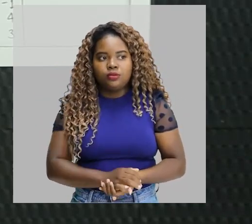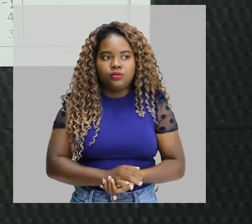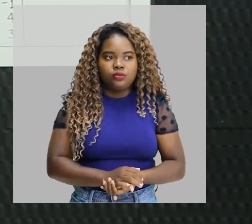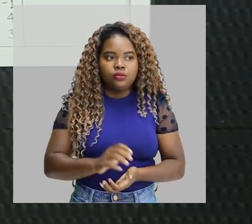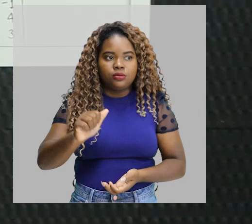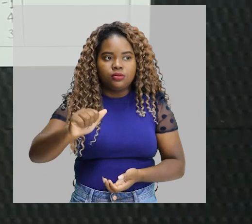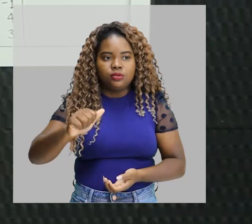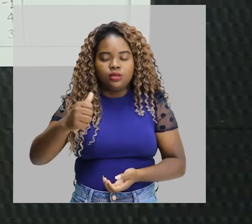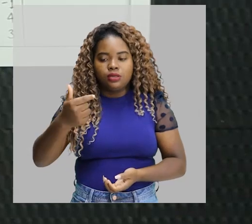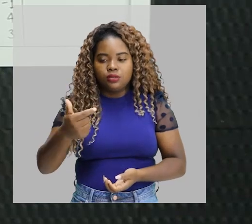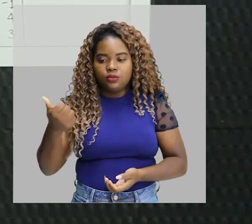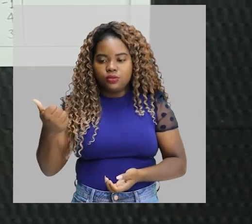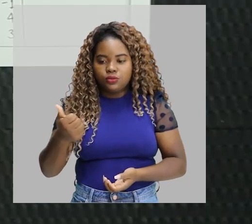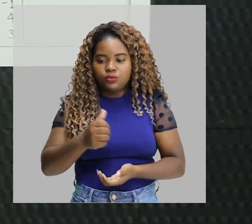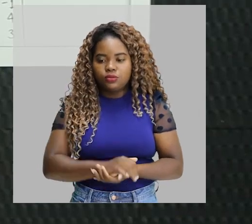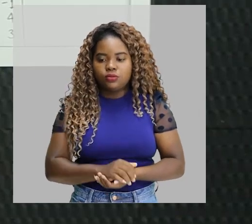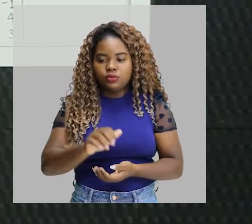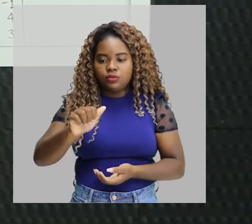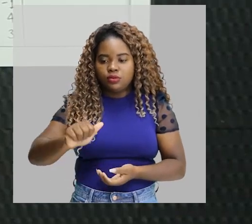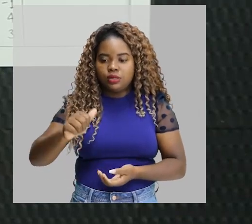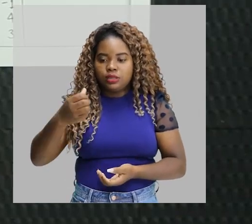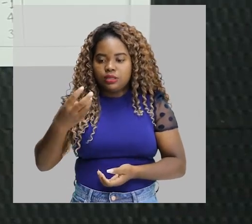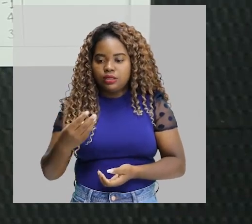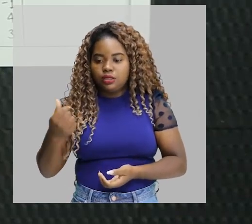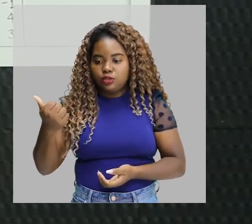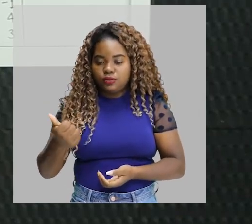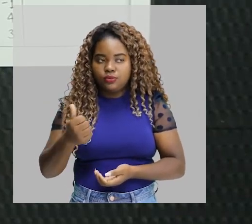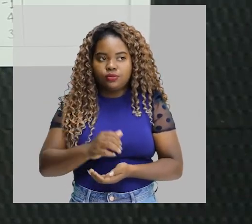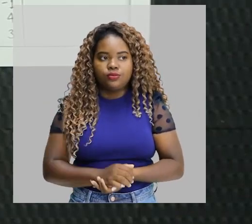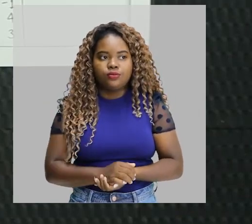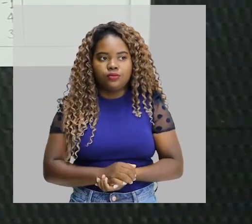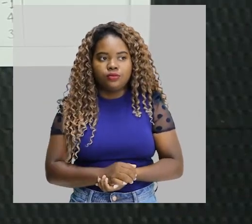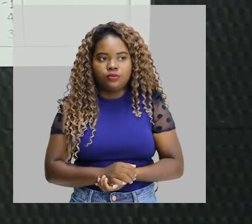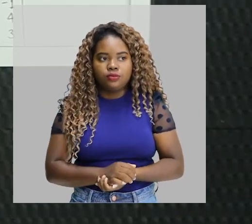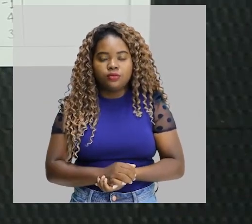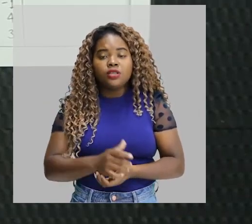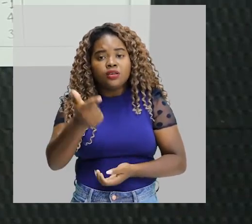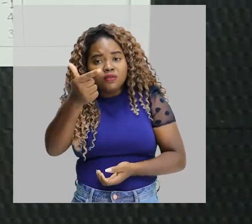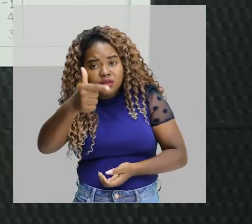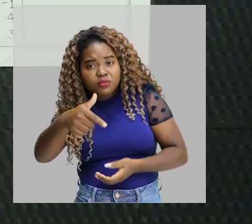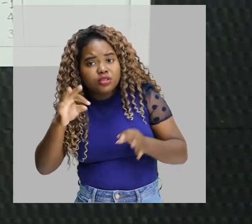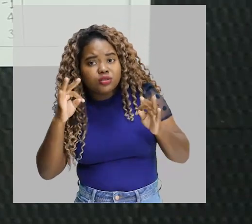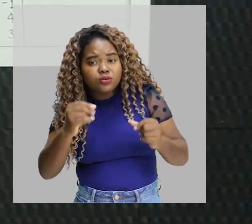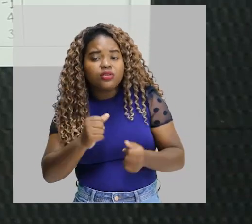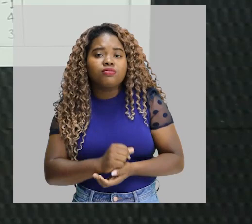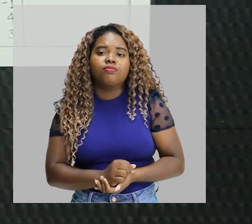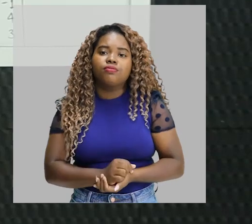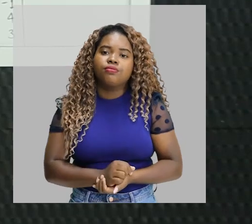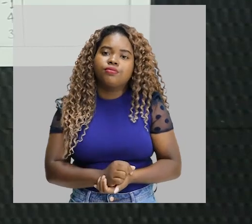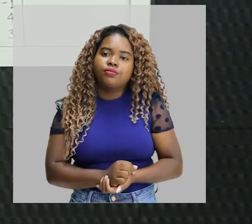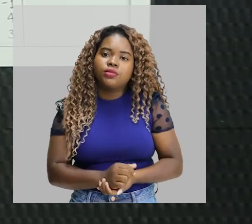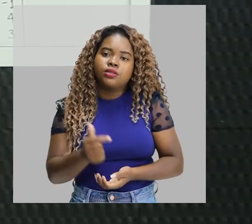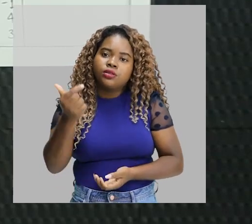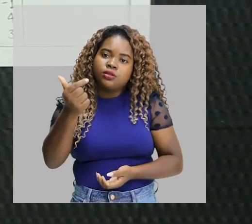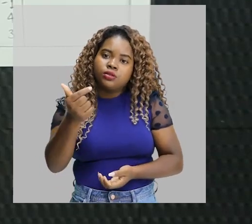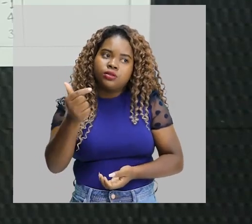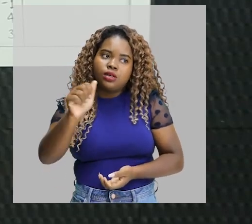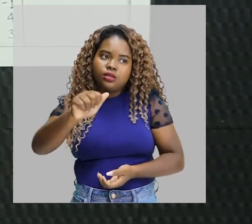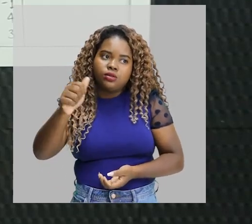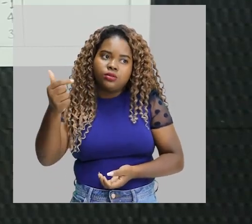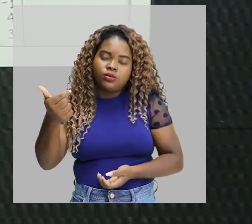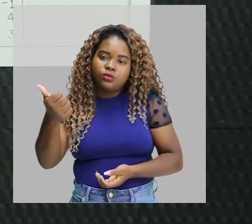a dois um a três um repetir toda a matriz 2